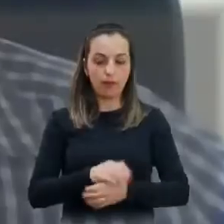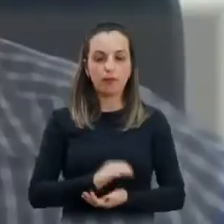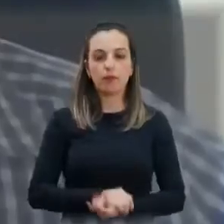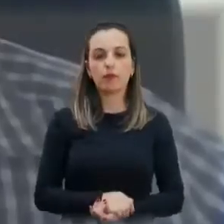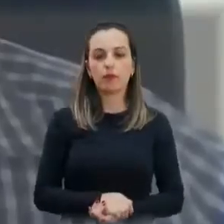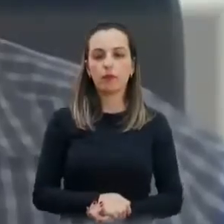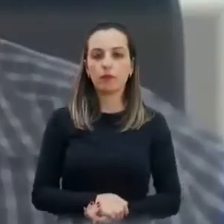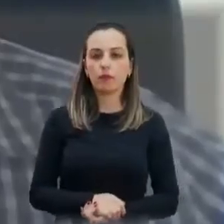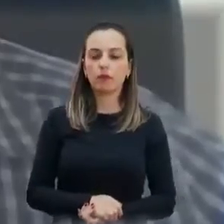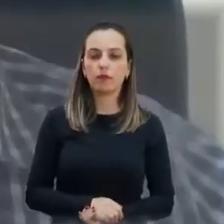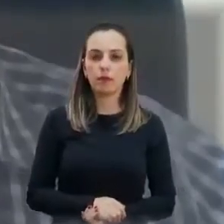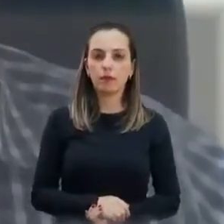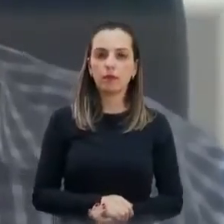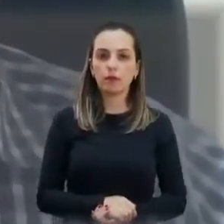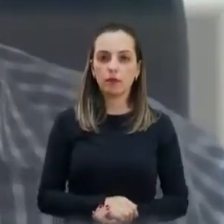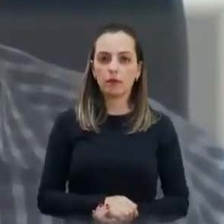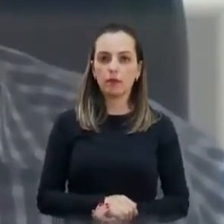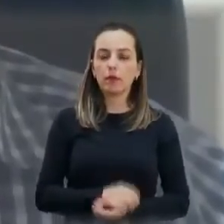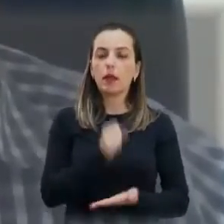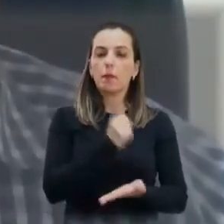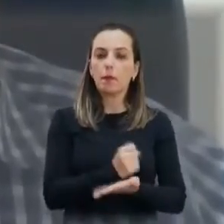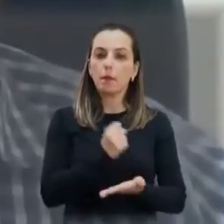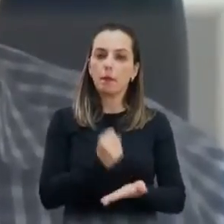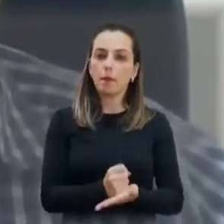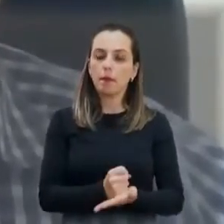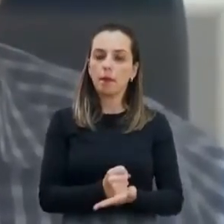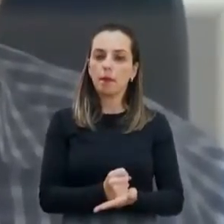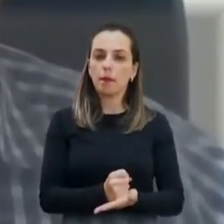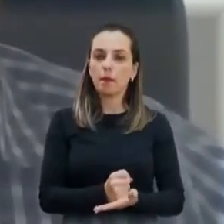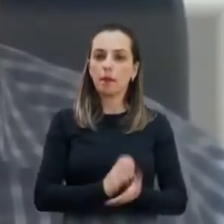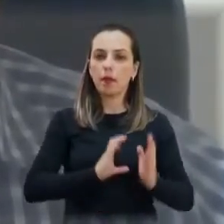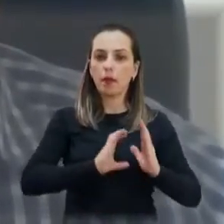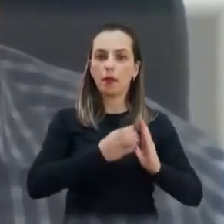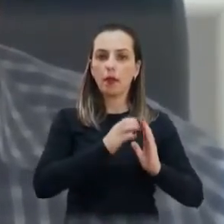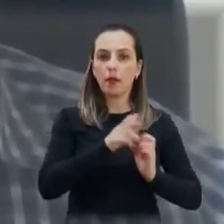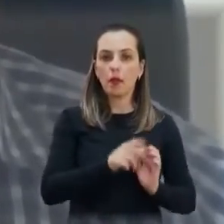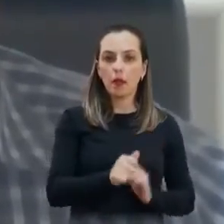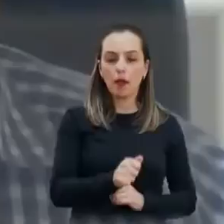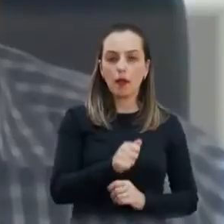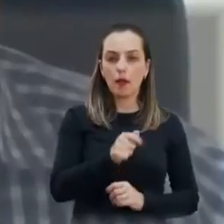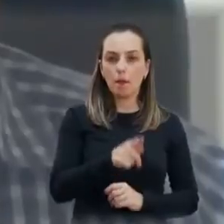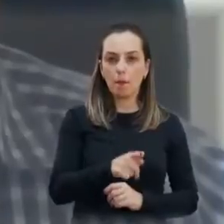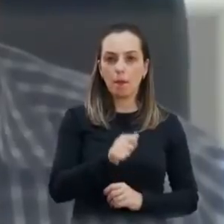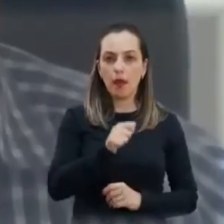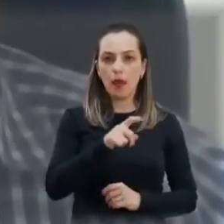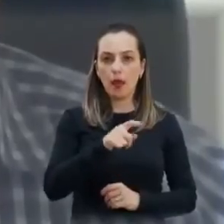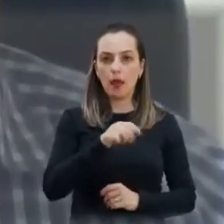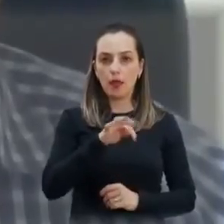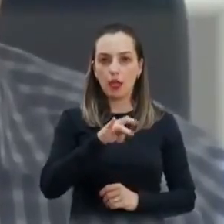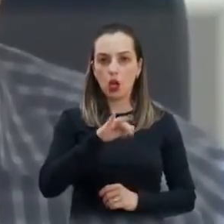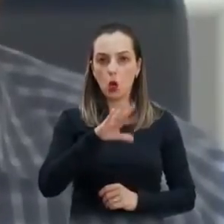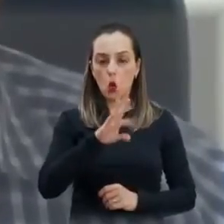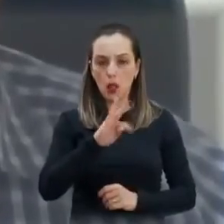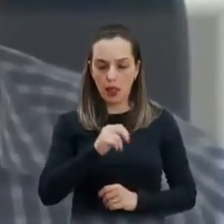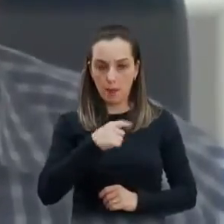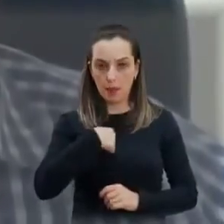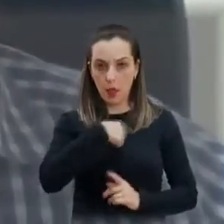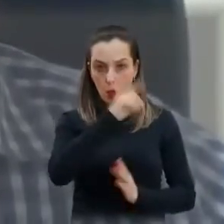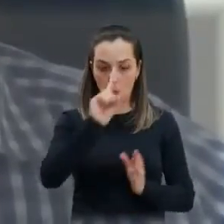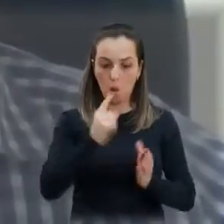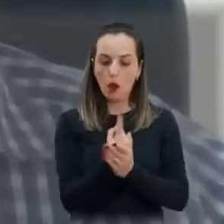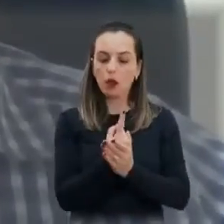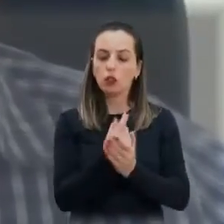que foi protocolada pelos patriotas, a assinatura minha do Carlão do Joia, Marquês da Rádio, Dr. Garrido e Lineu Carlos de Assis.